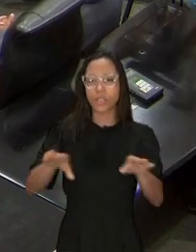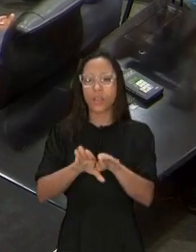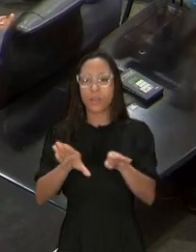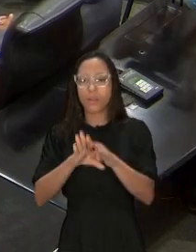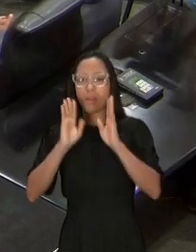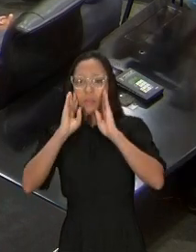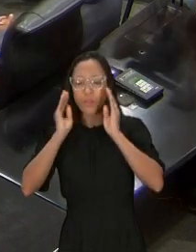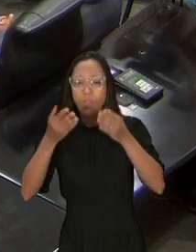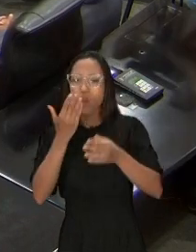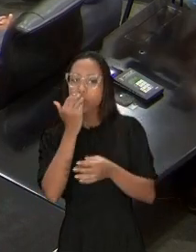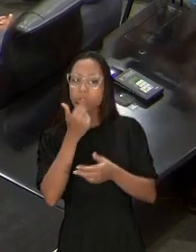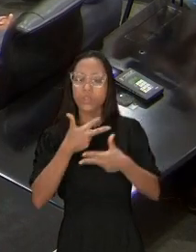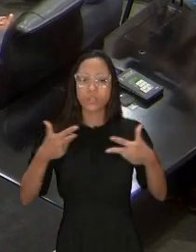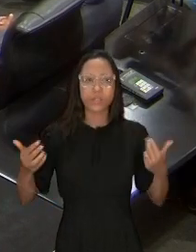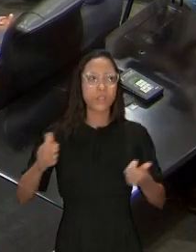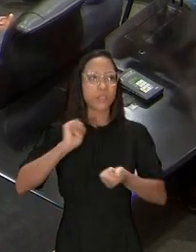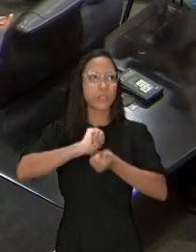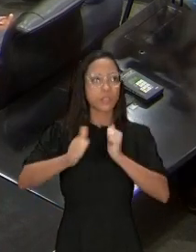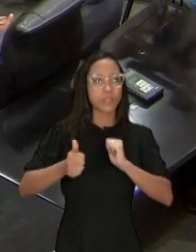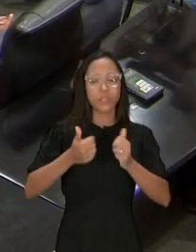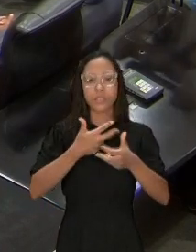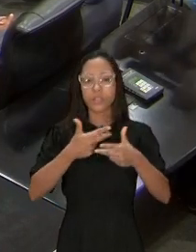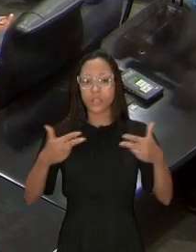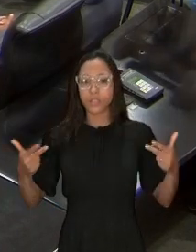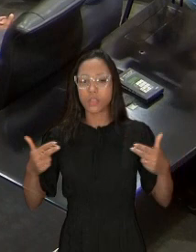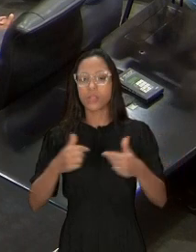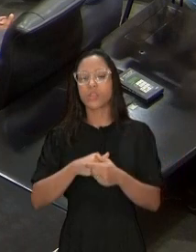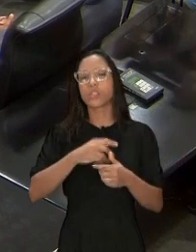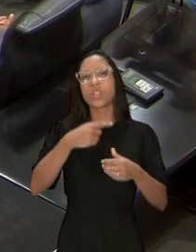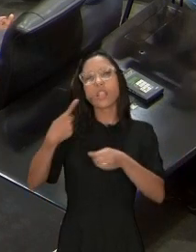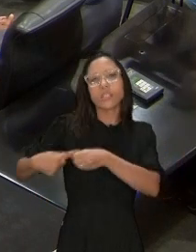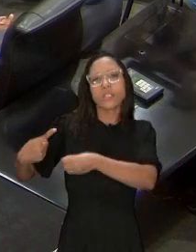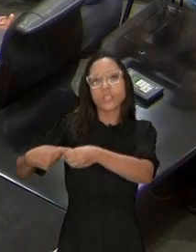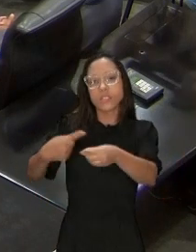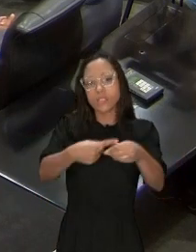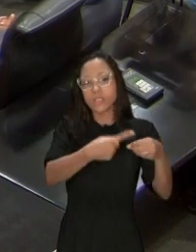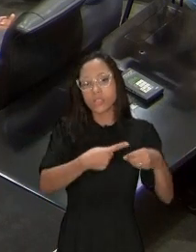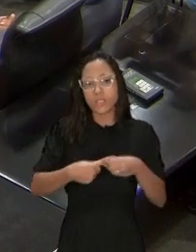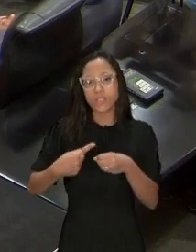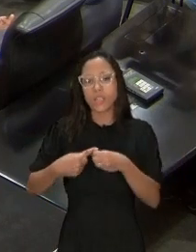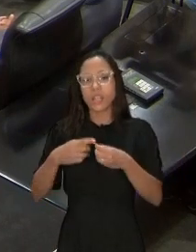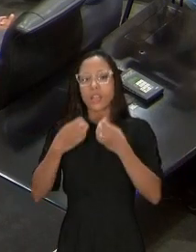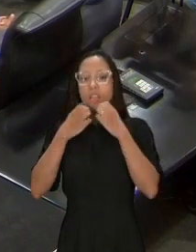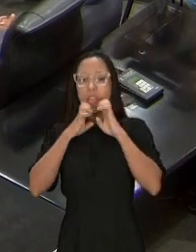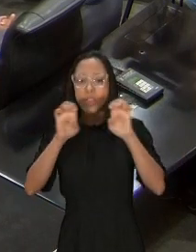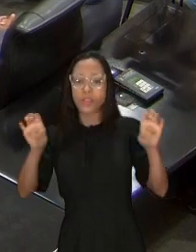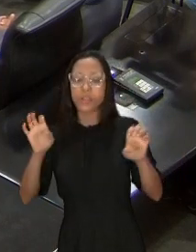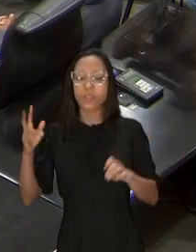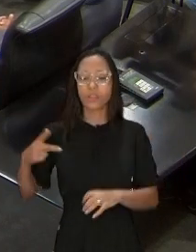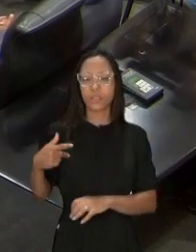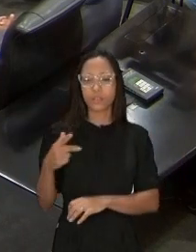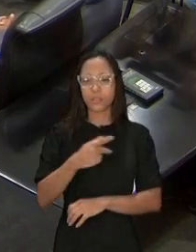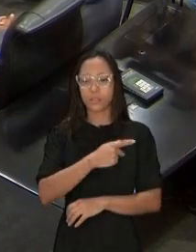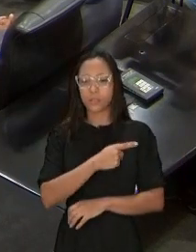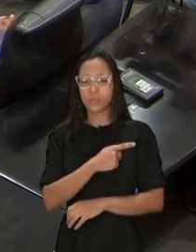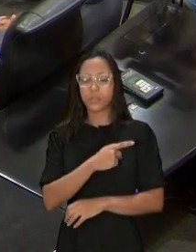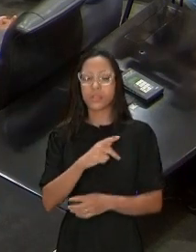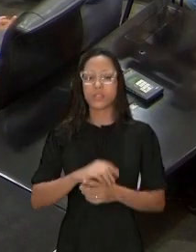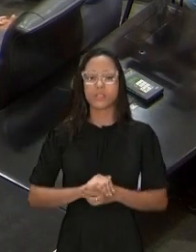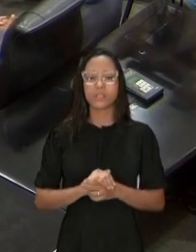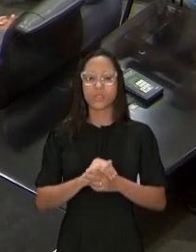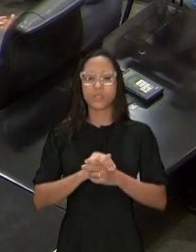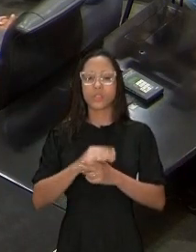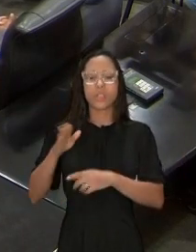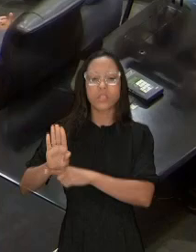áreas rurais nos municípios de Alto Paraguai e Diamantino. É pastor evangélico e mantenedor de diversos